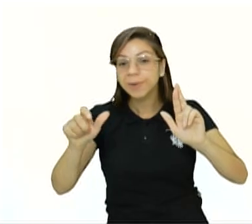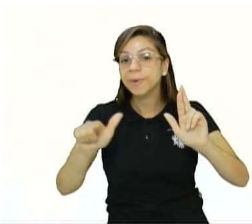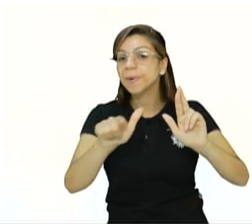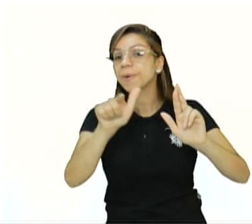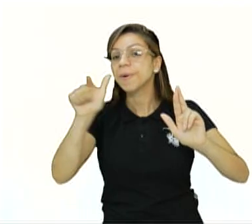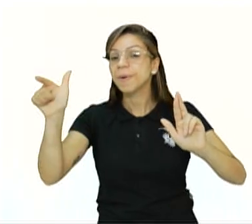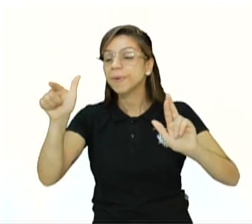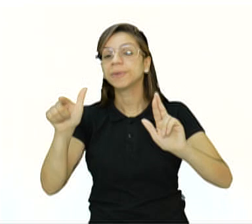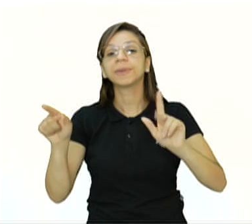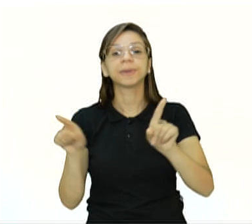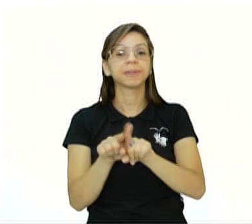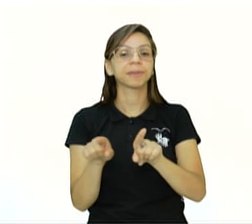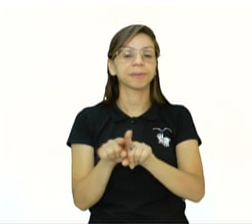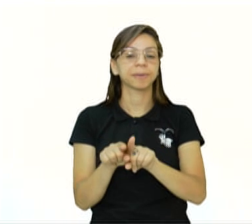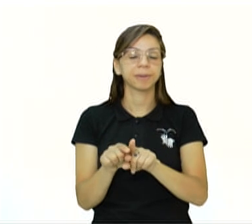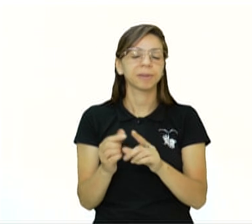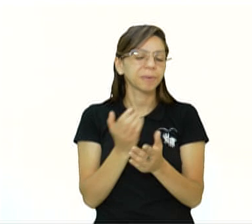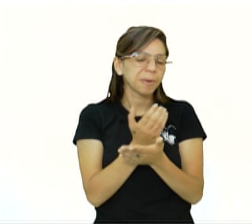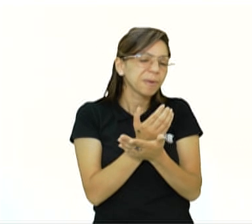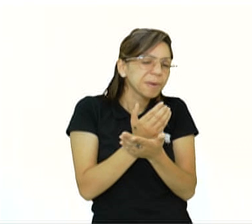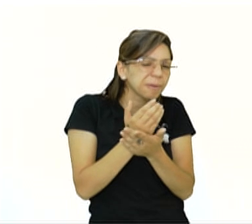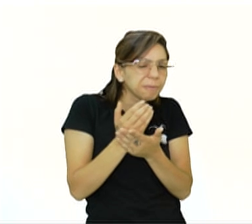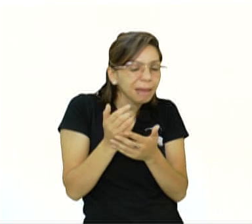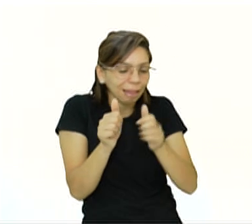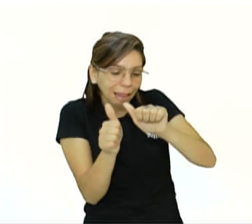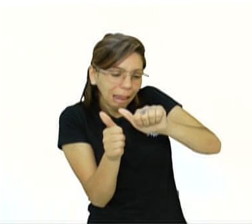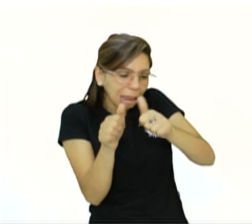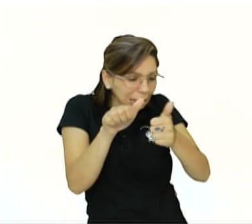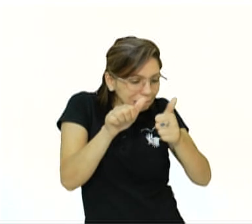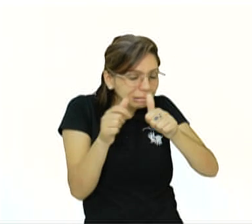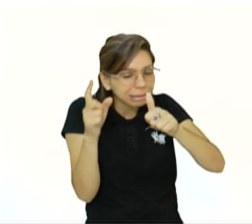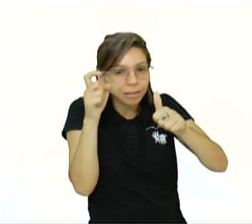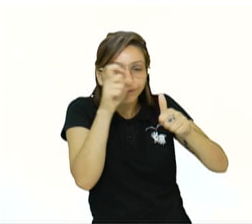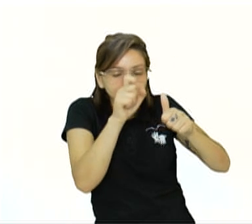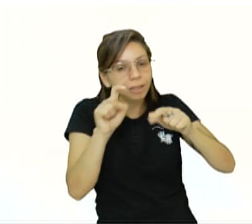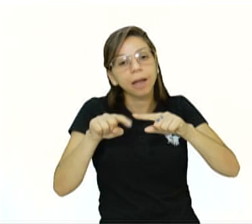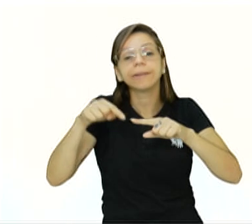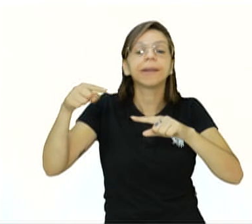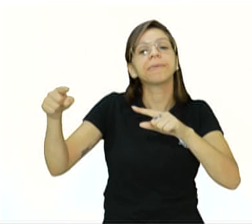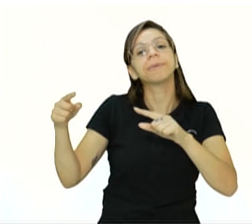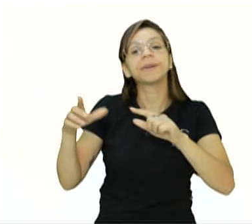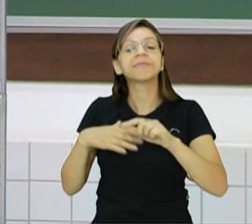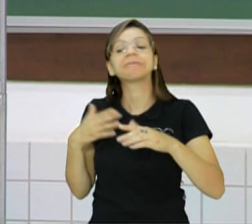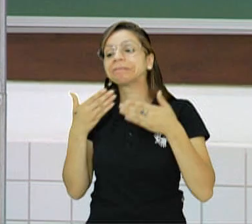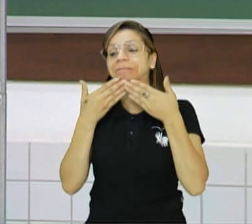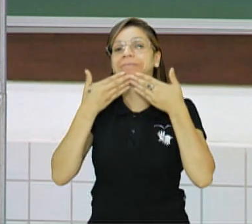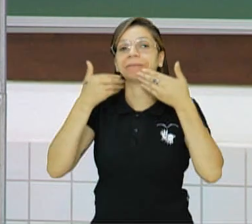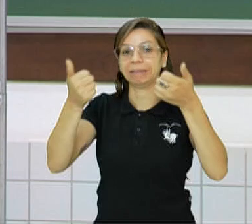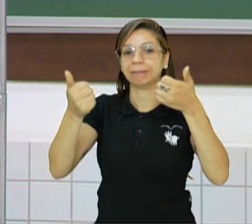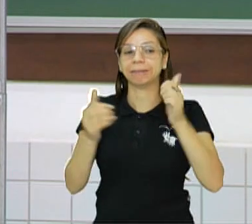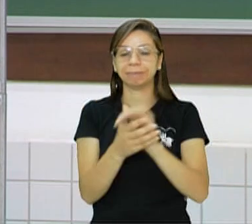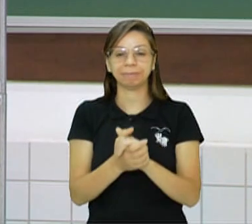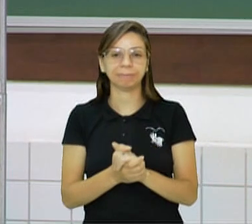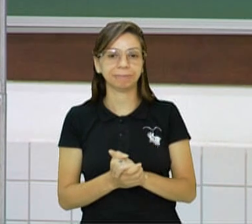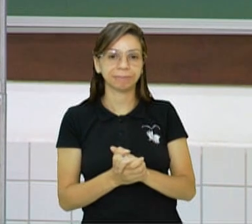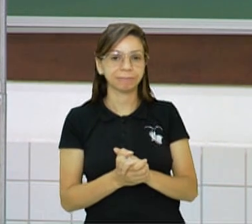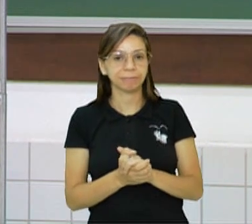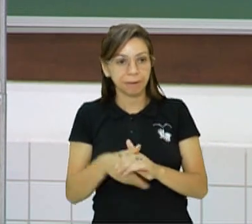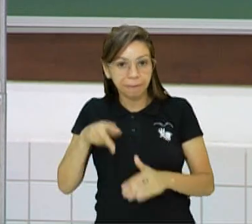mais sólidos. Às vezes no início fica um pouco meio difícil, depois vocês vão pegando o jeito. Então,